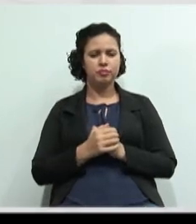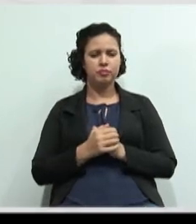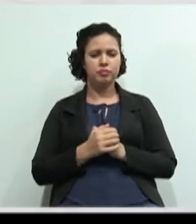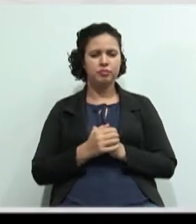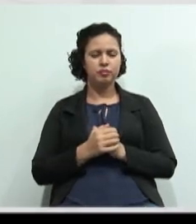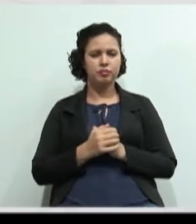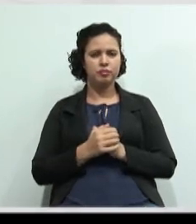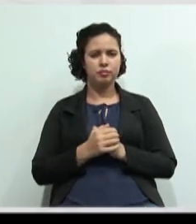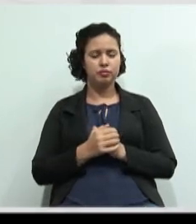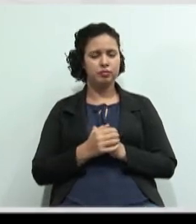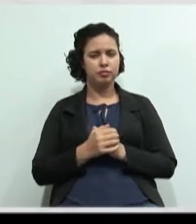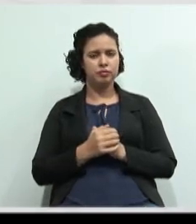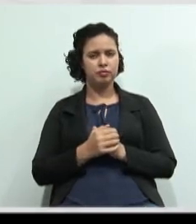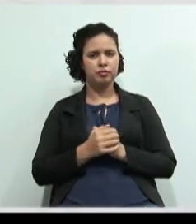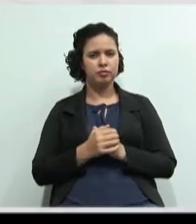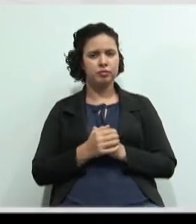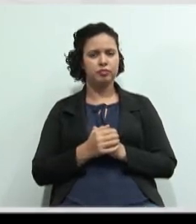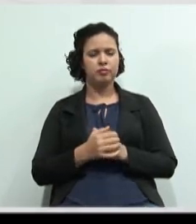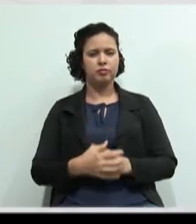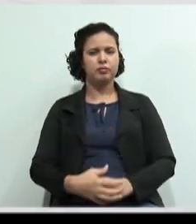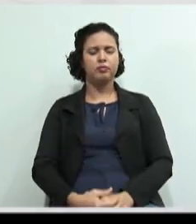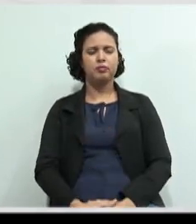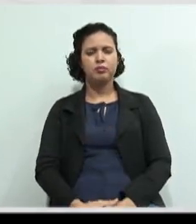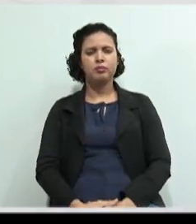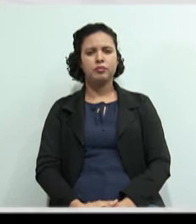aqui se tem mais alguma.